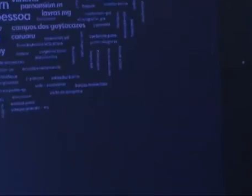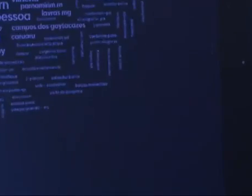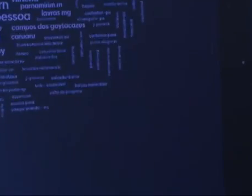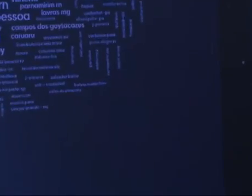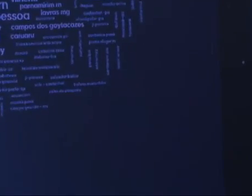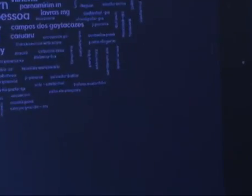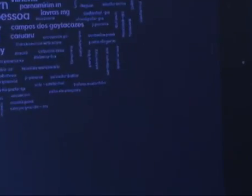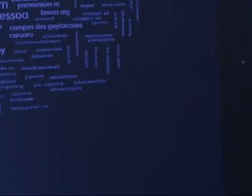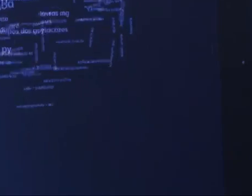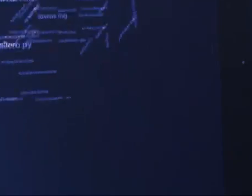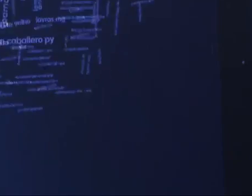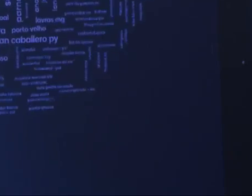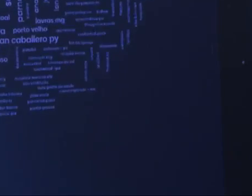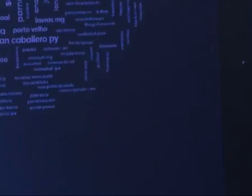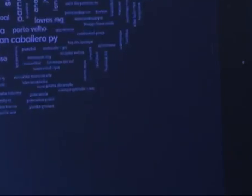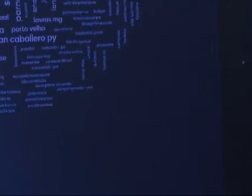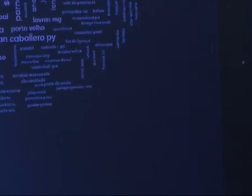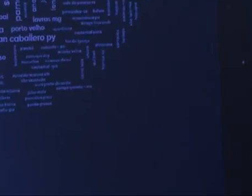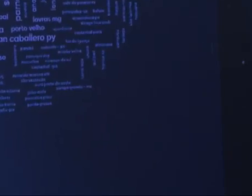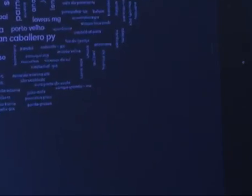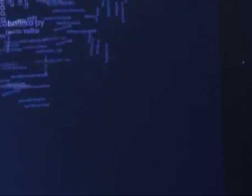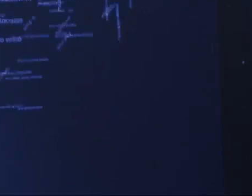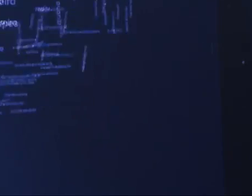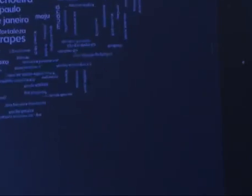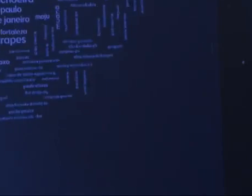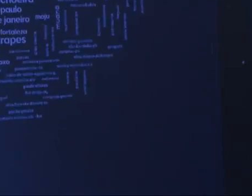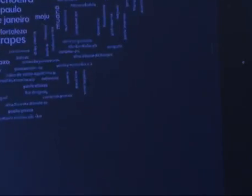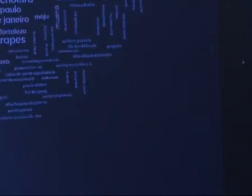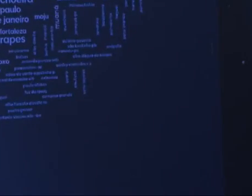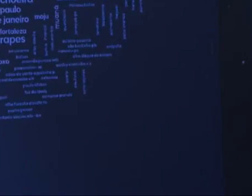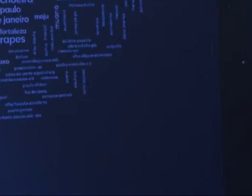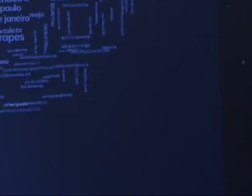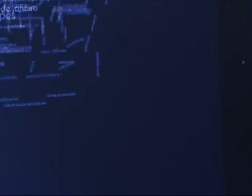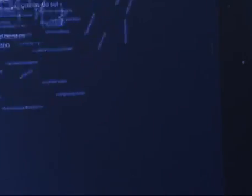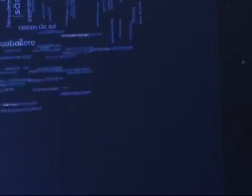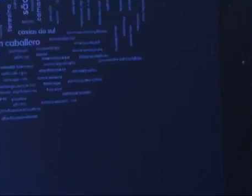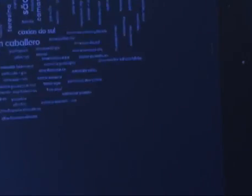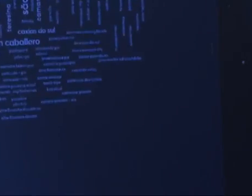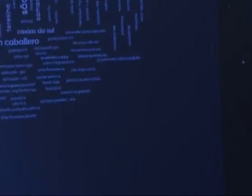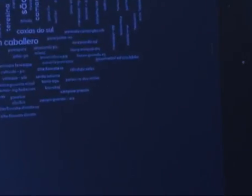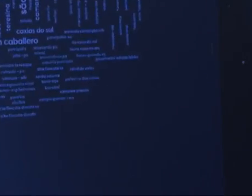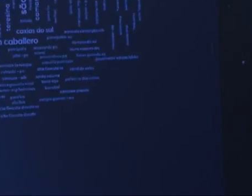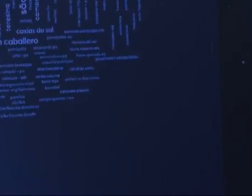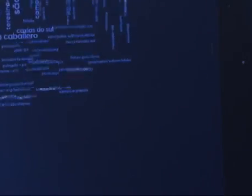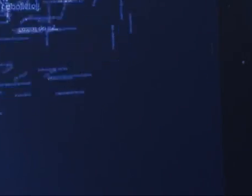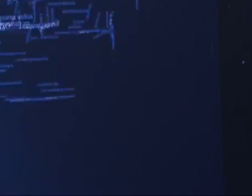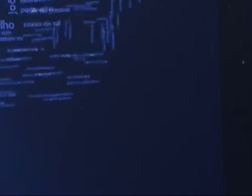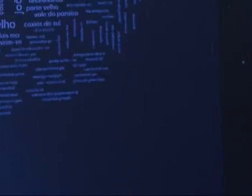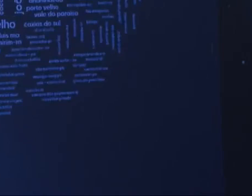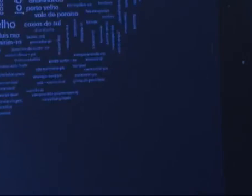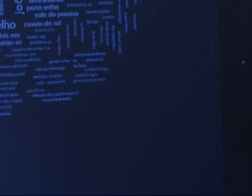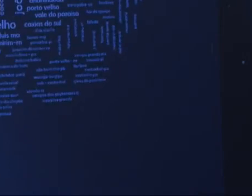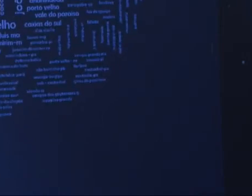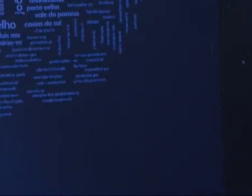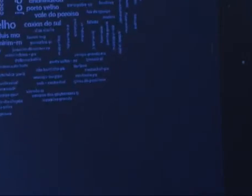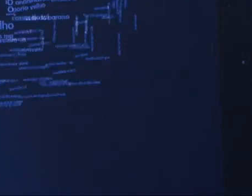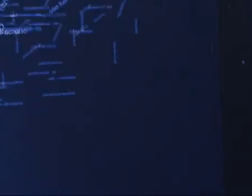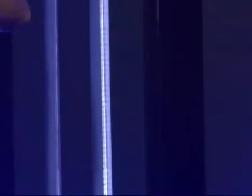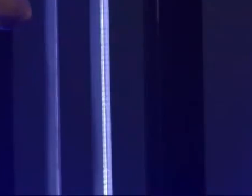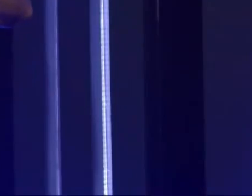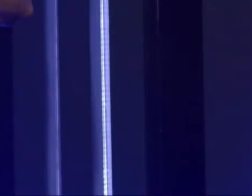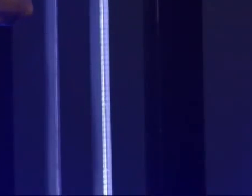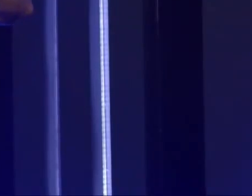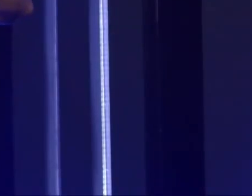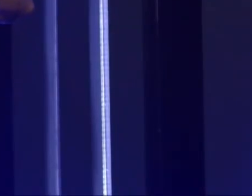Manaus tá dando uma circulada, Goiânia tá chegando junto, Porto Alegre, olha o pessoal aí também de Macapá, de Lavras,